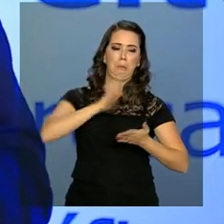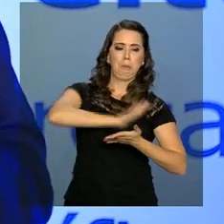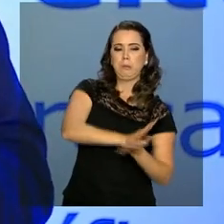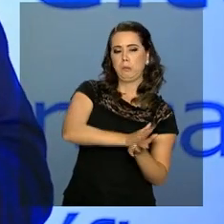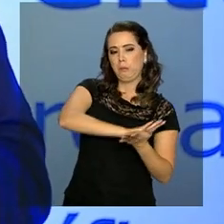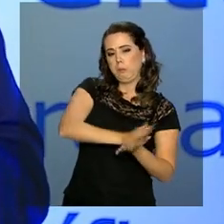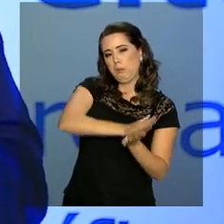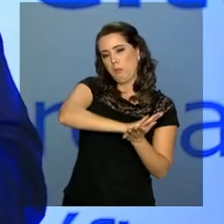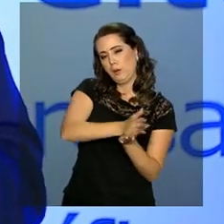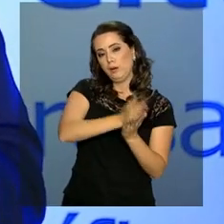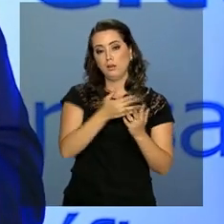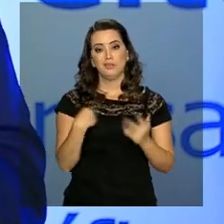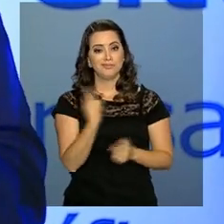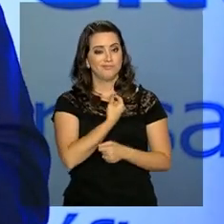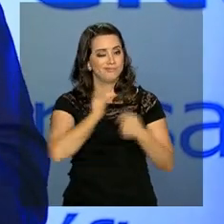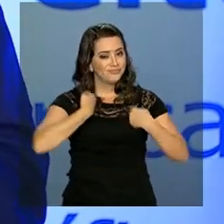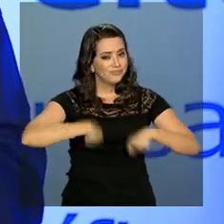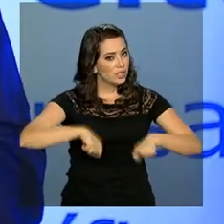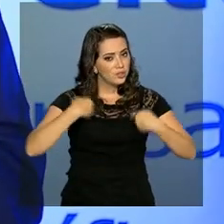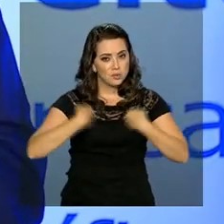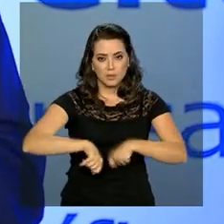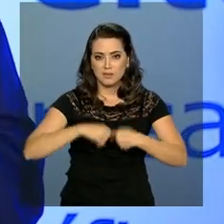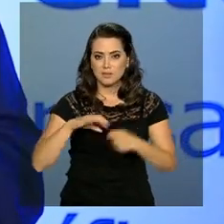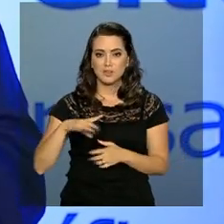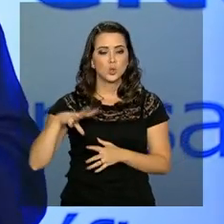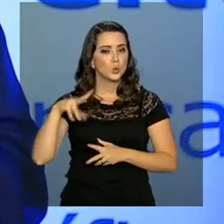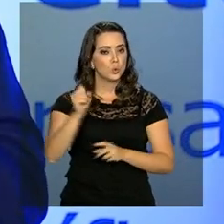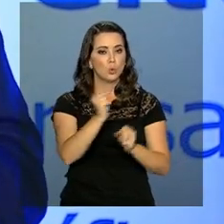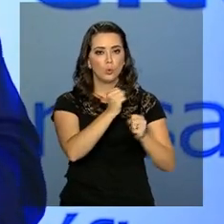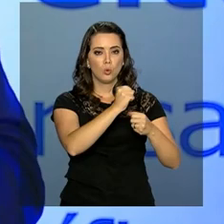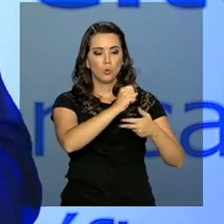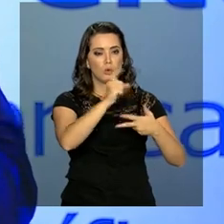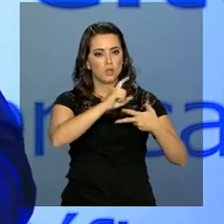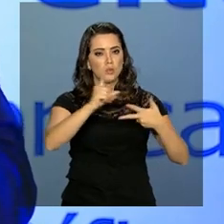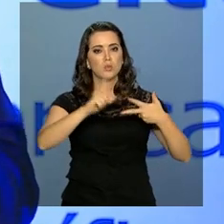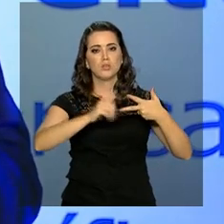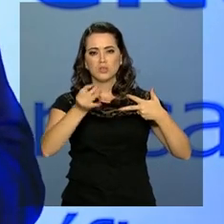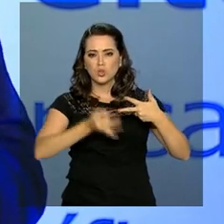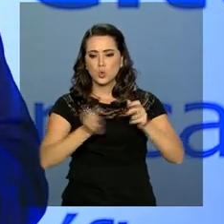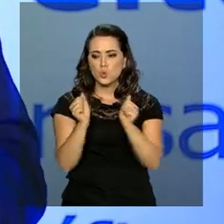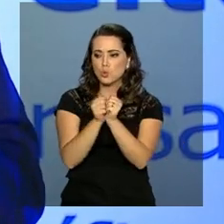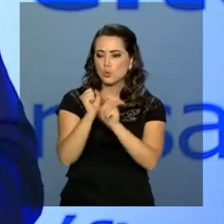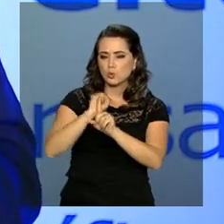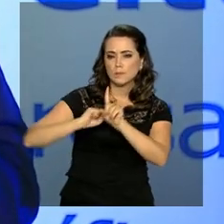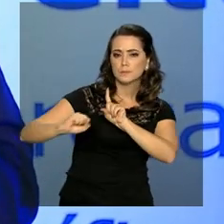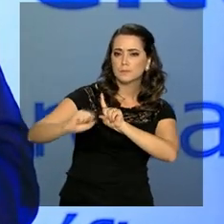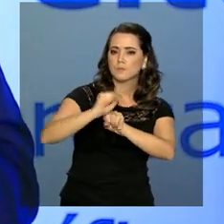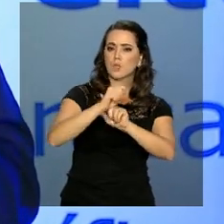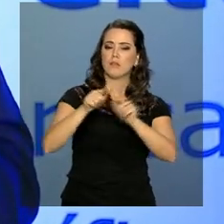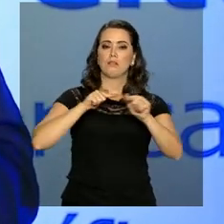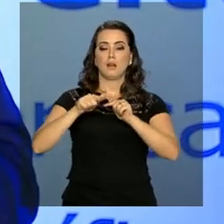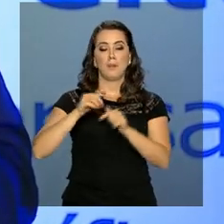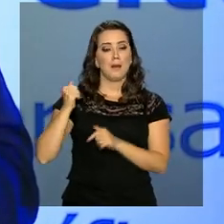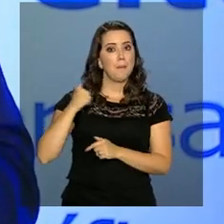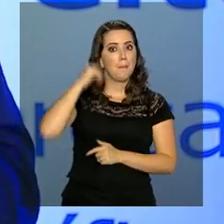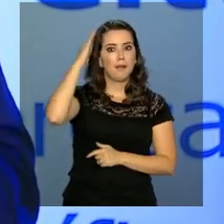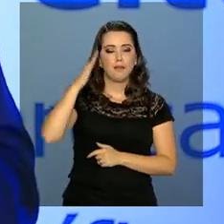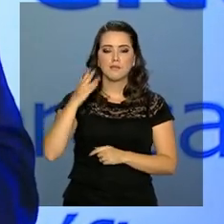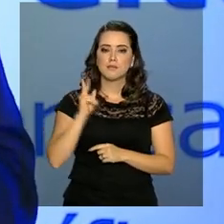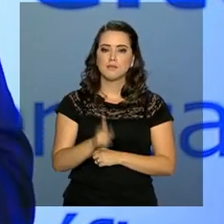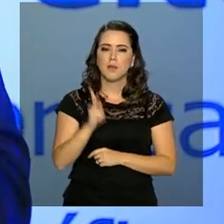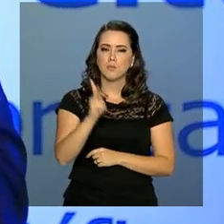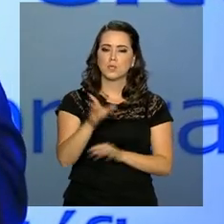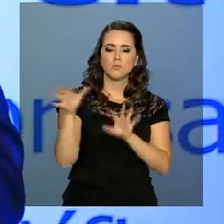intolerância, e a gente precisa que todos os poderes em conjunto com a sociedade trabalhem cada vez